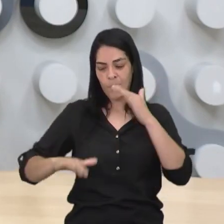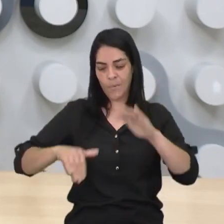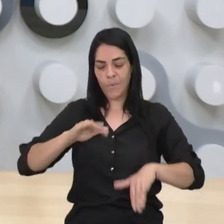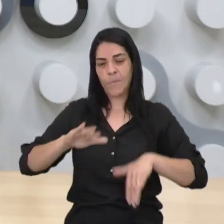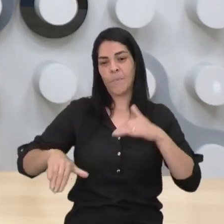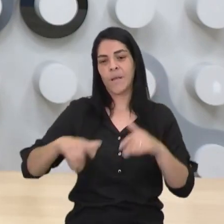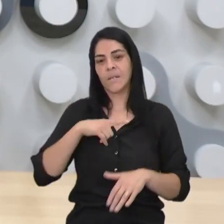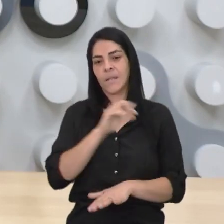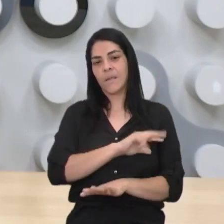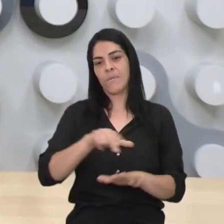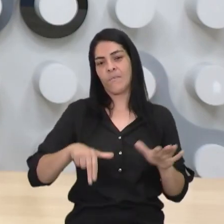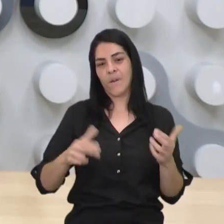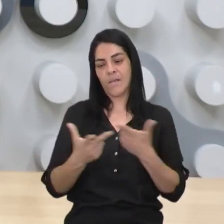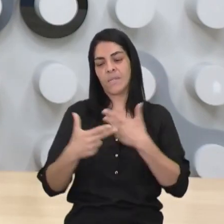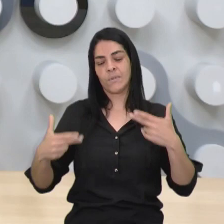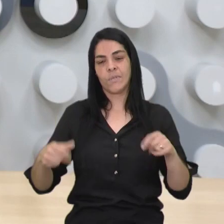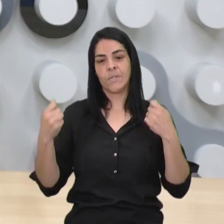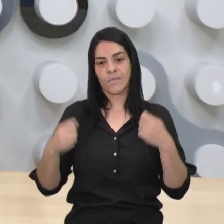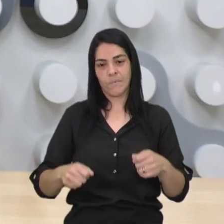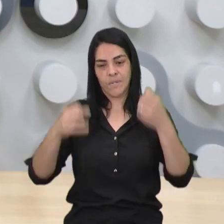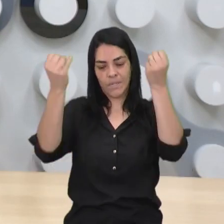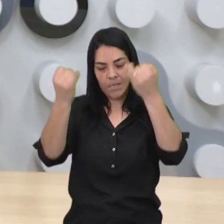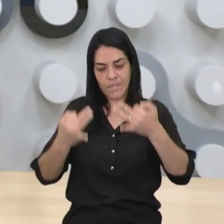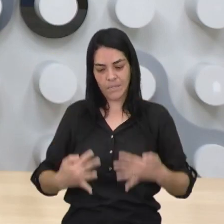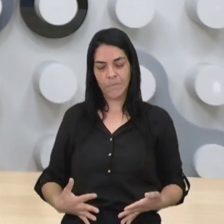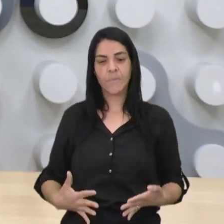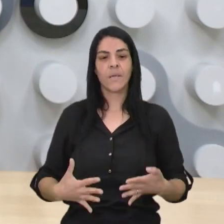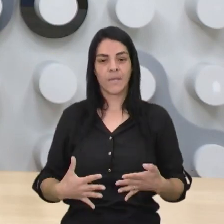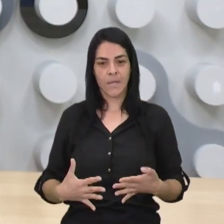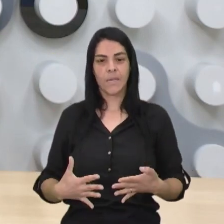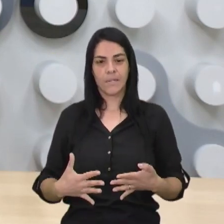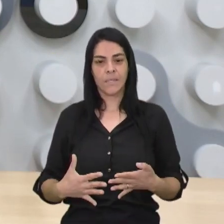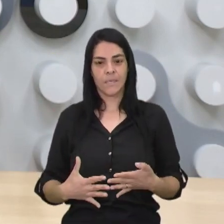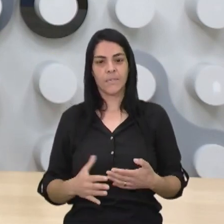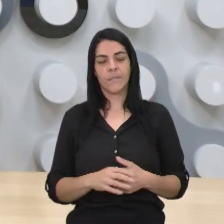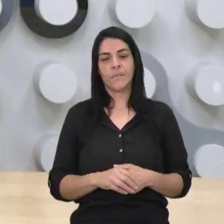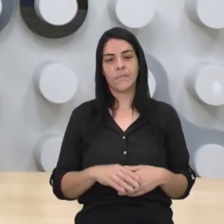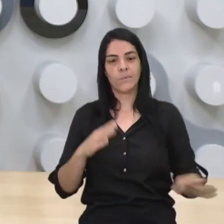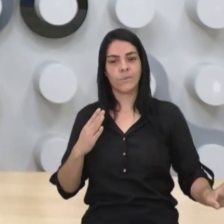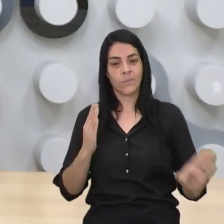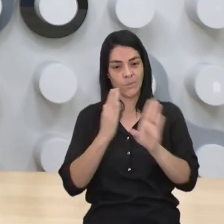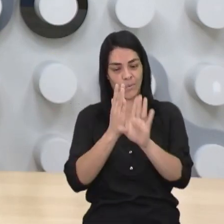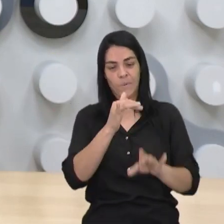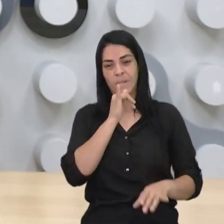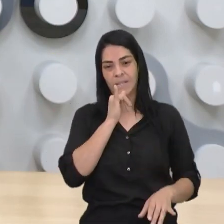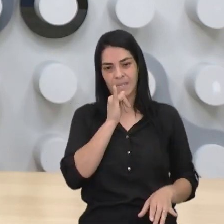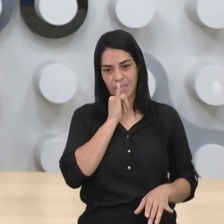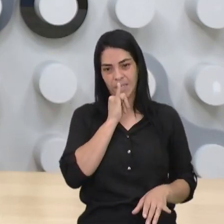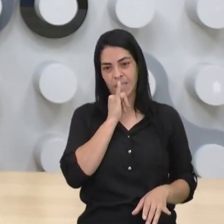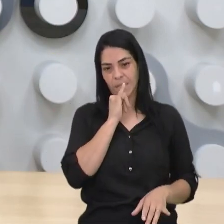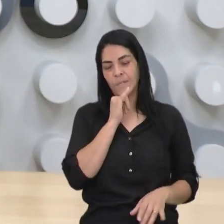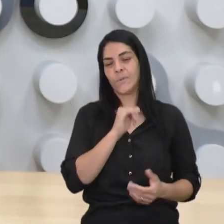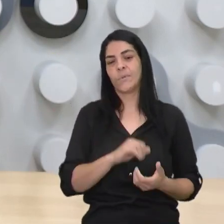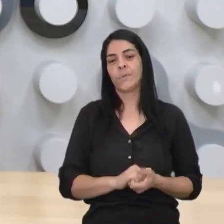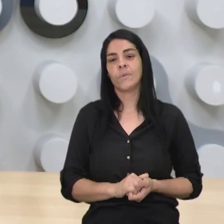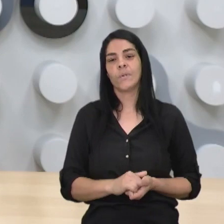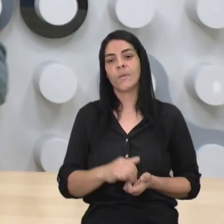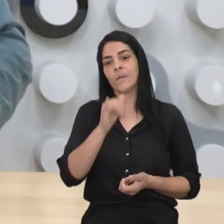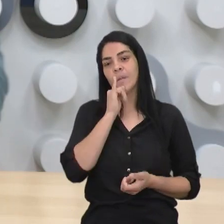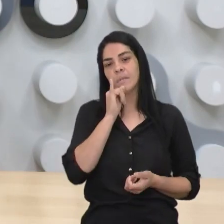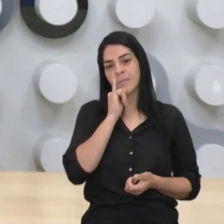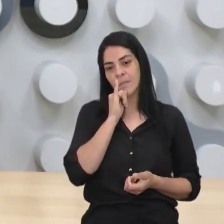muitas coisas a serem exploradas ainda e que estão sendo descobertas aí. Uma delas, por exemplo, é